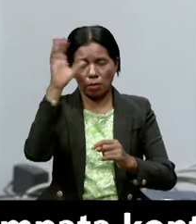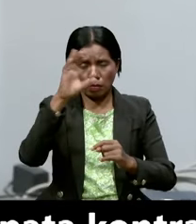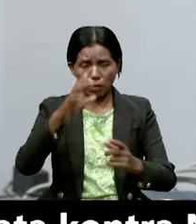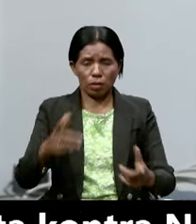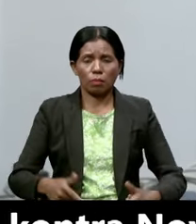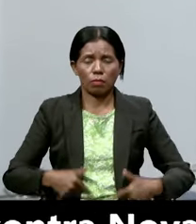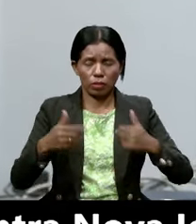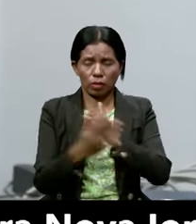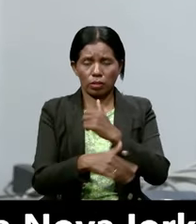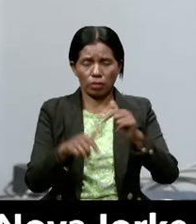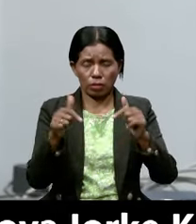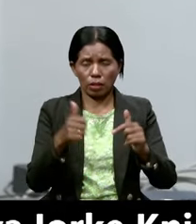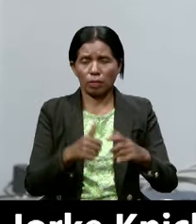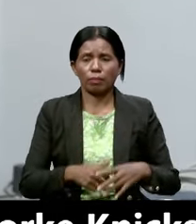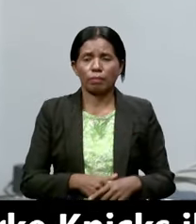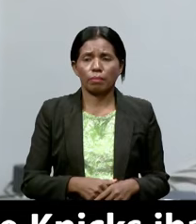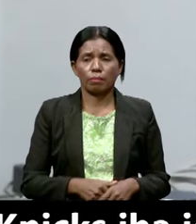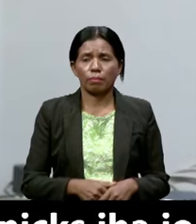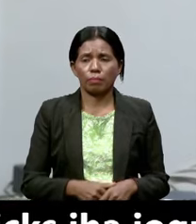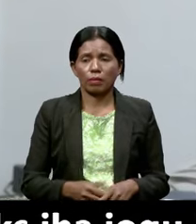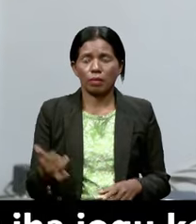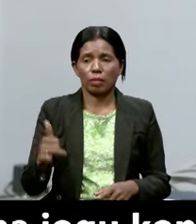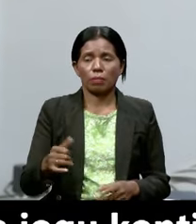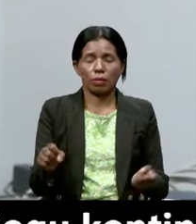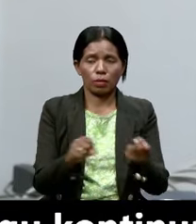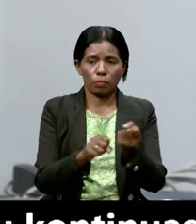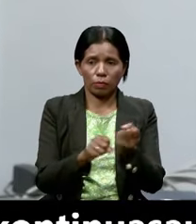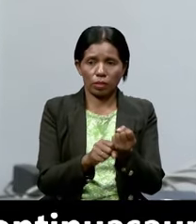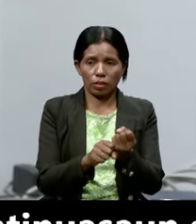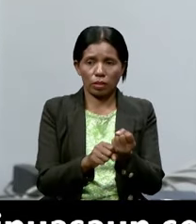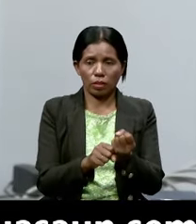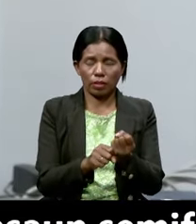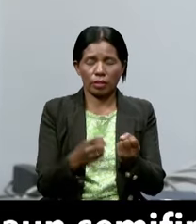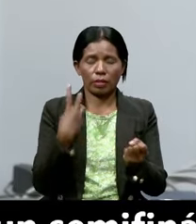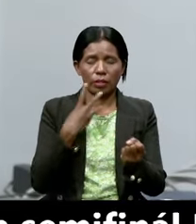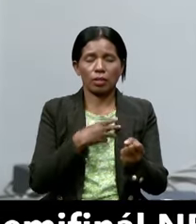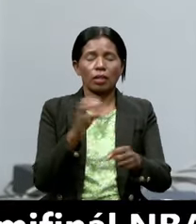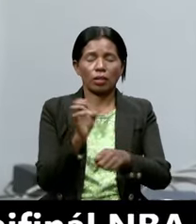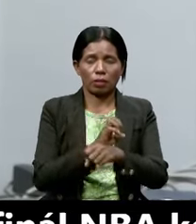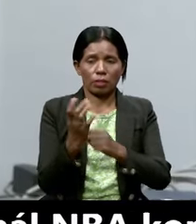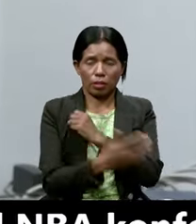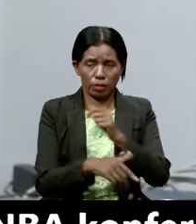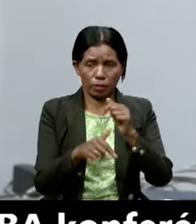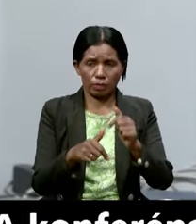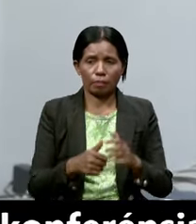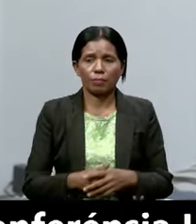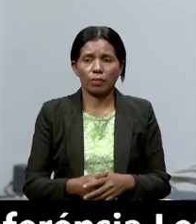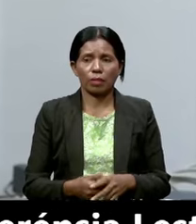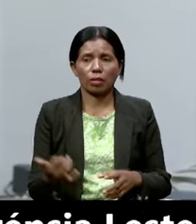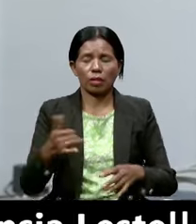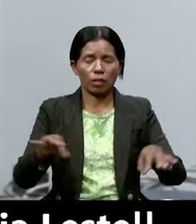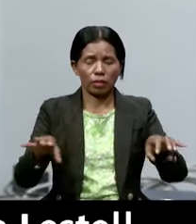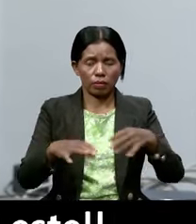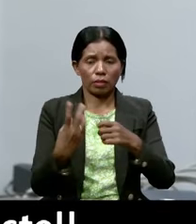ara liur e no ne sira bela apoio fali e itani ekonomia rai lara mesmo que sira la servisu e itani